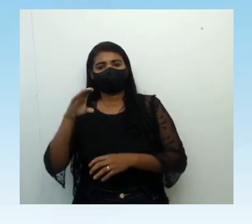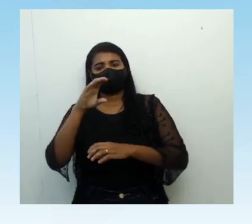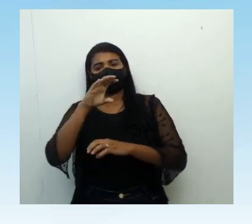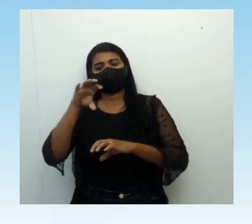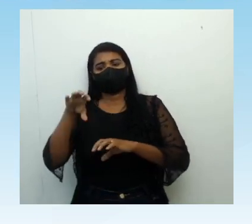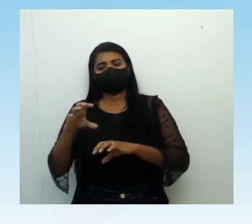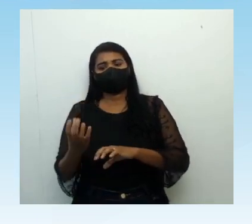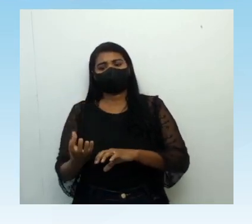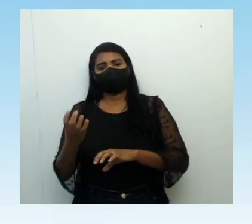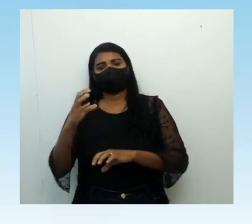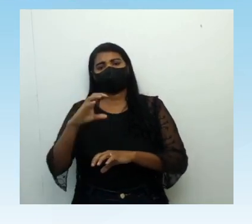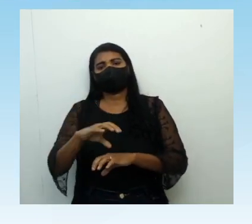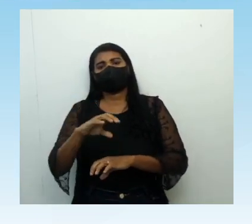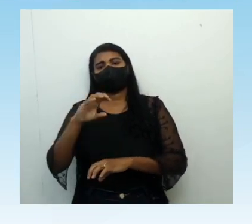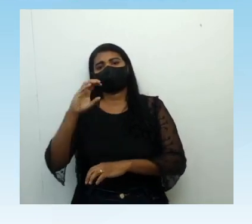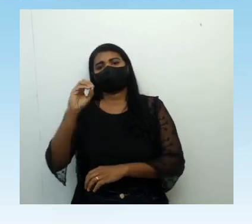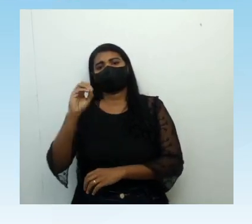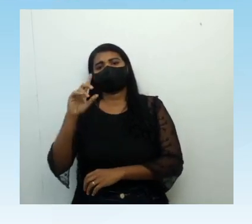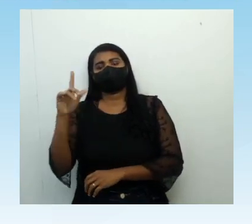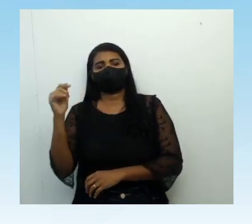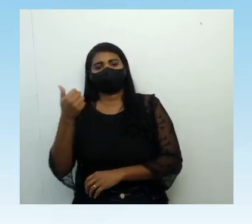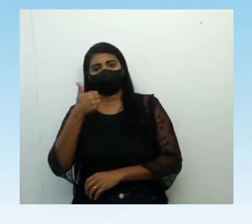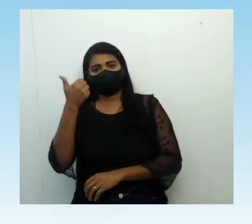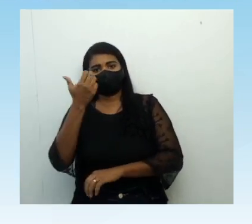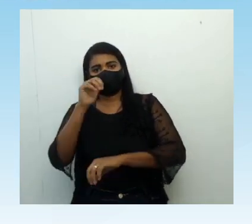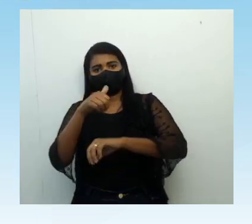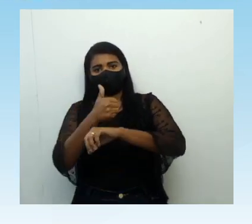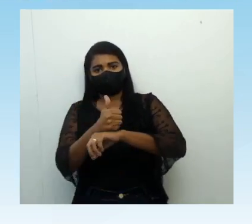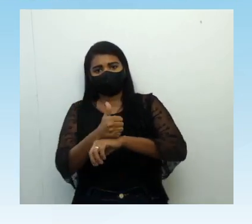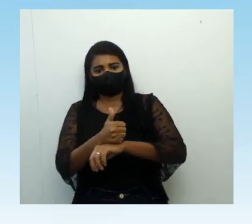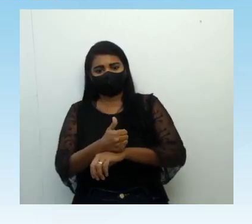primeira capital era Salvador, certo?